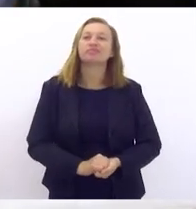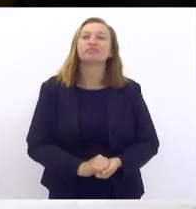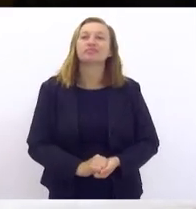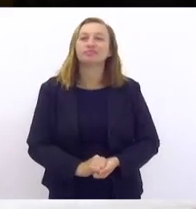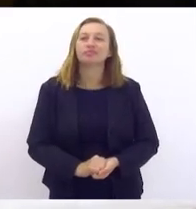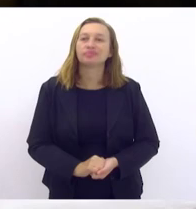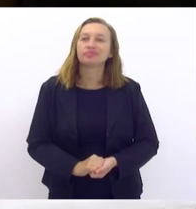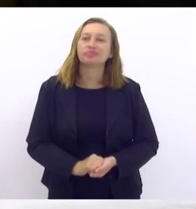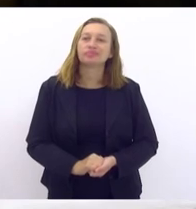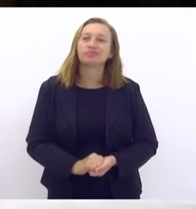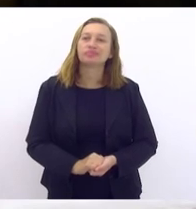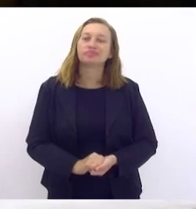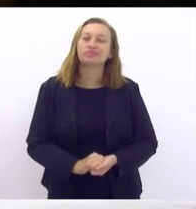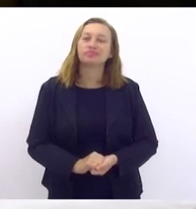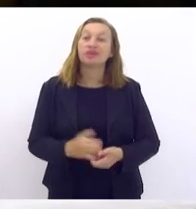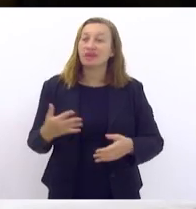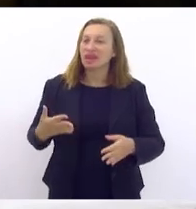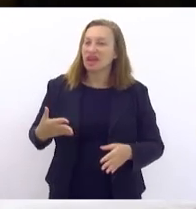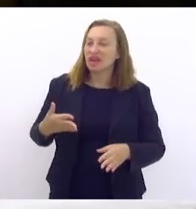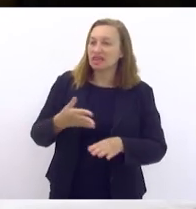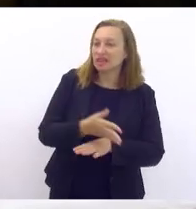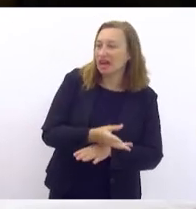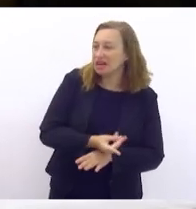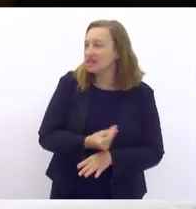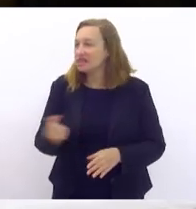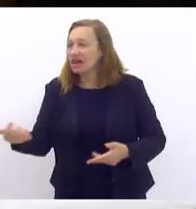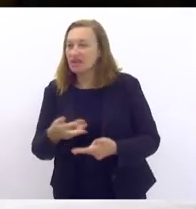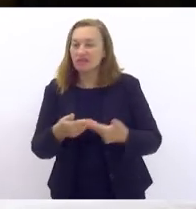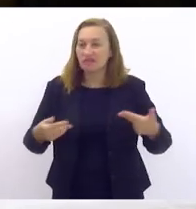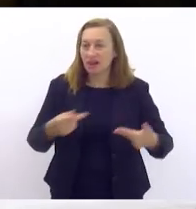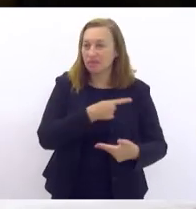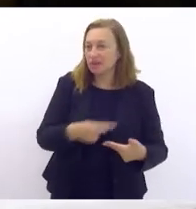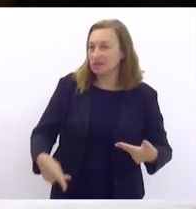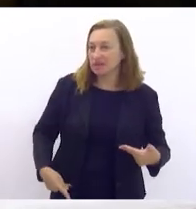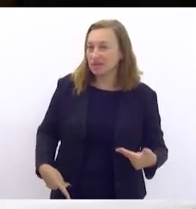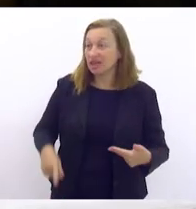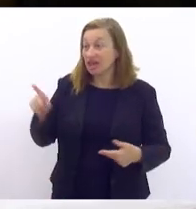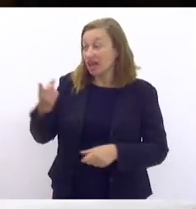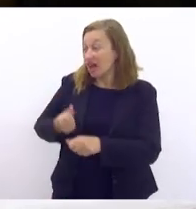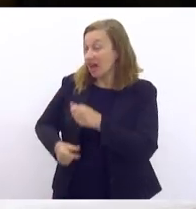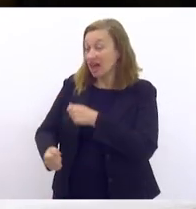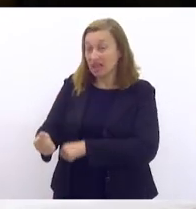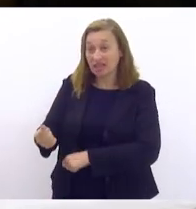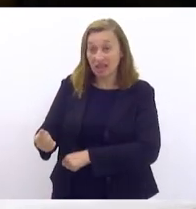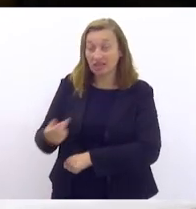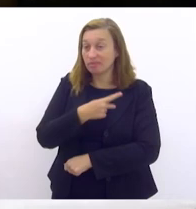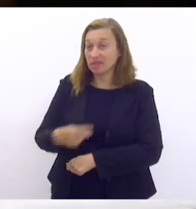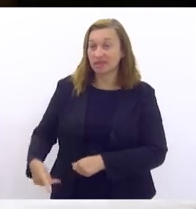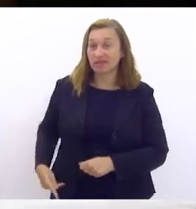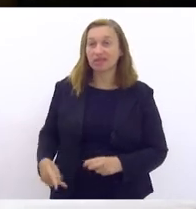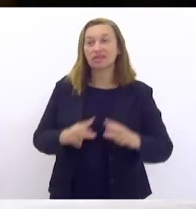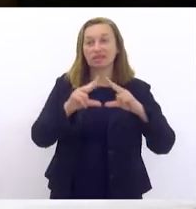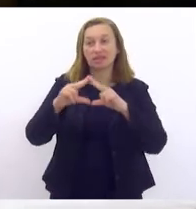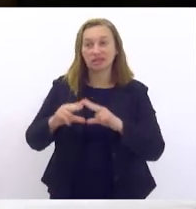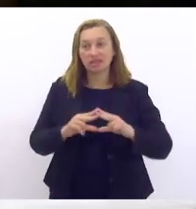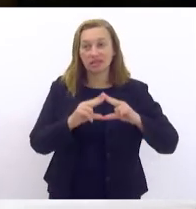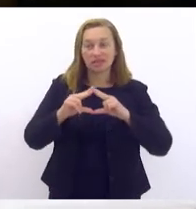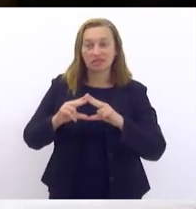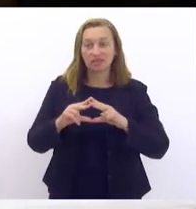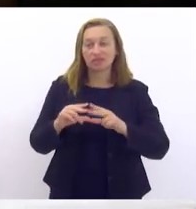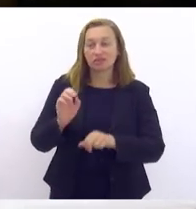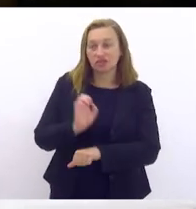vai ter vai entrar e sair vários presidentes mas ele é o nosso eterno presidente da associação de recicladores aqui do Estado